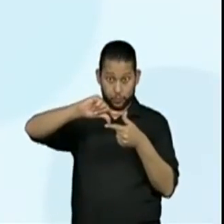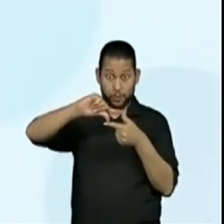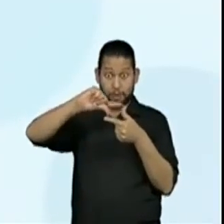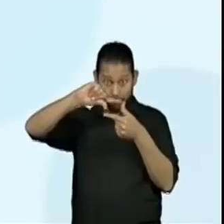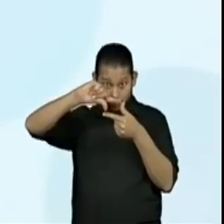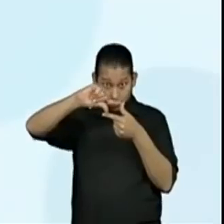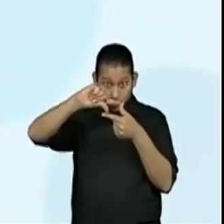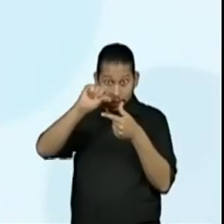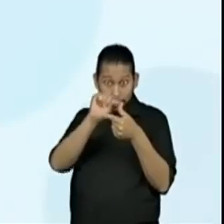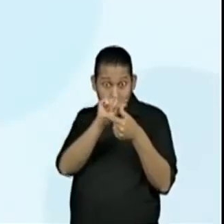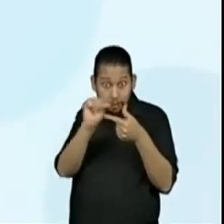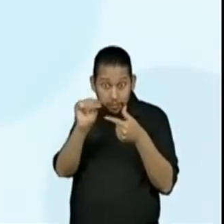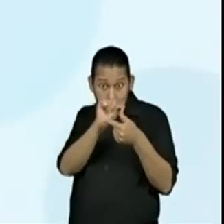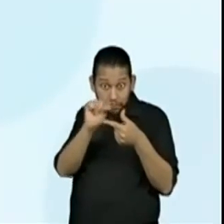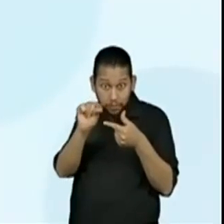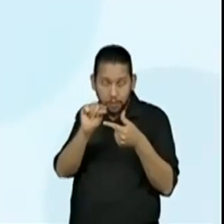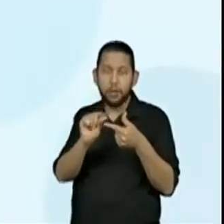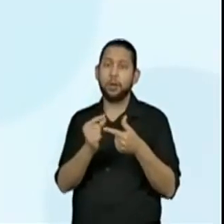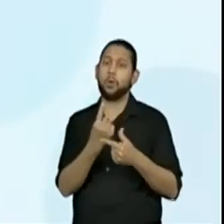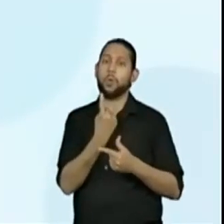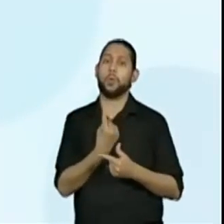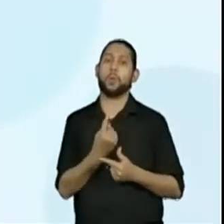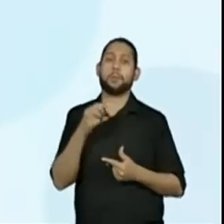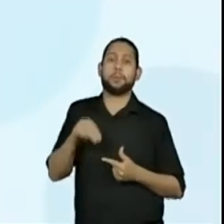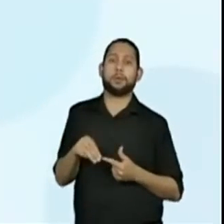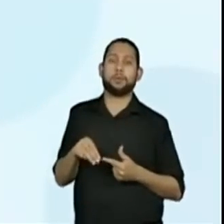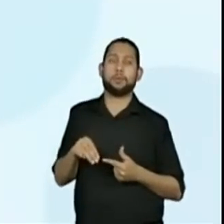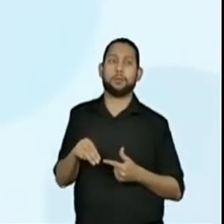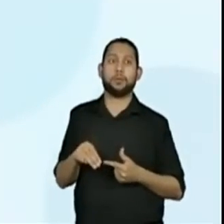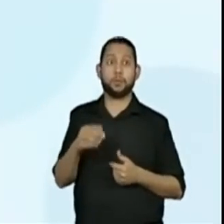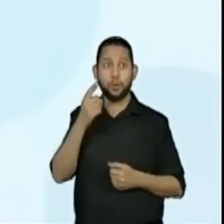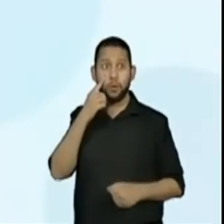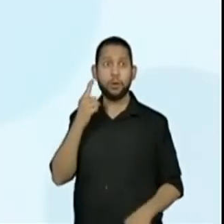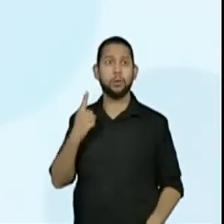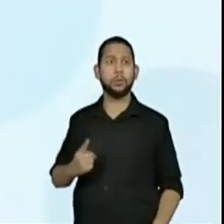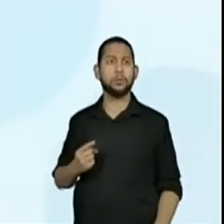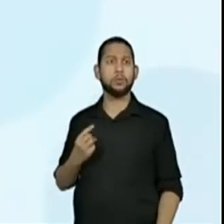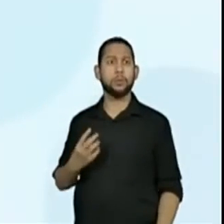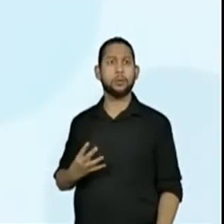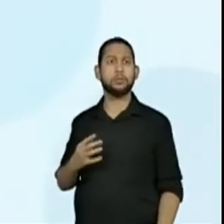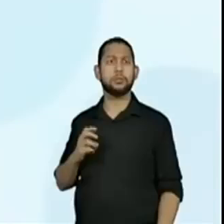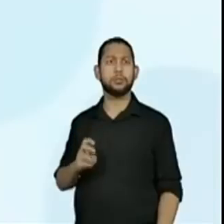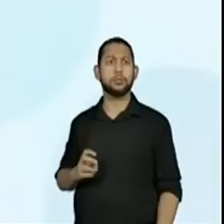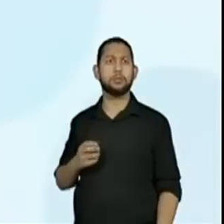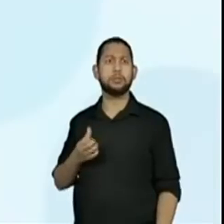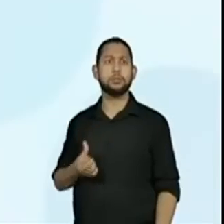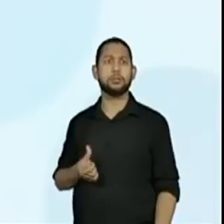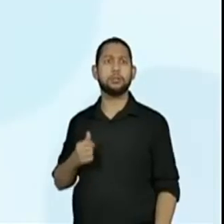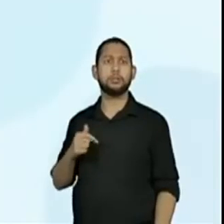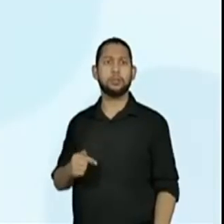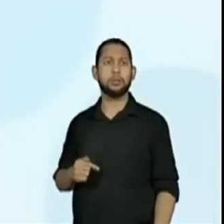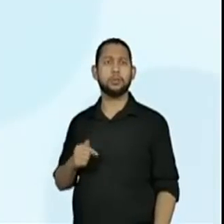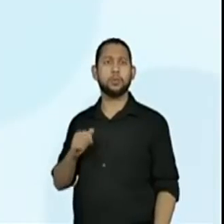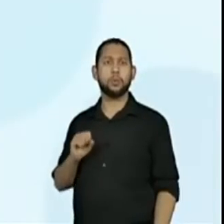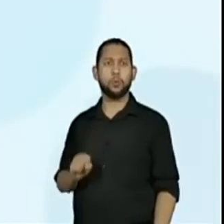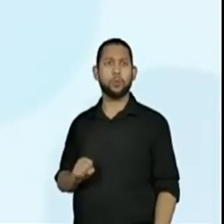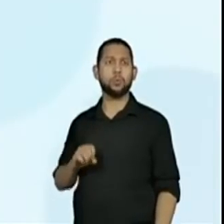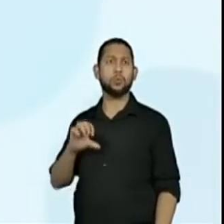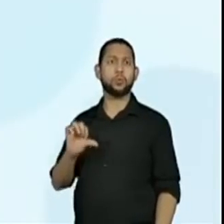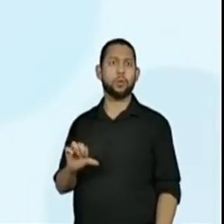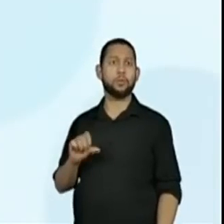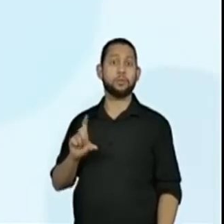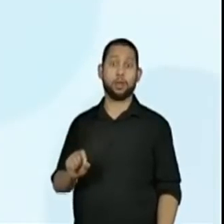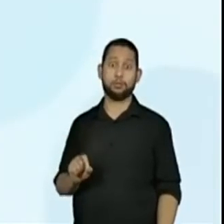m então eu vou considerar 3 4 5 6 7 8